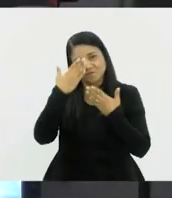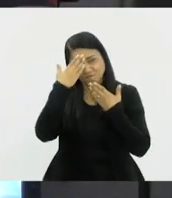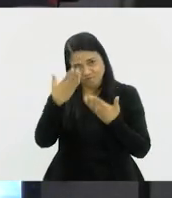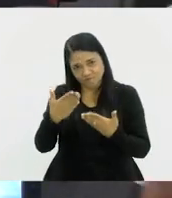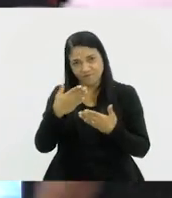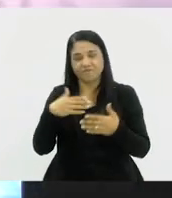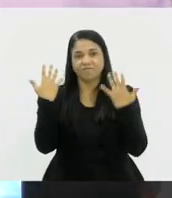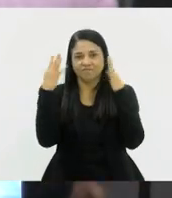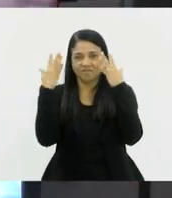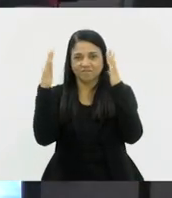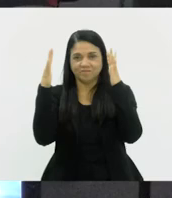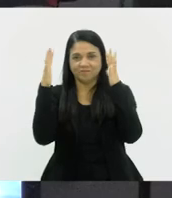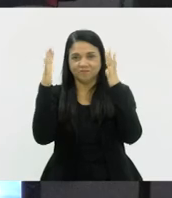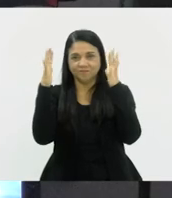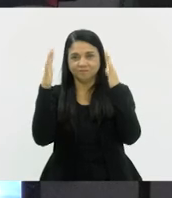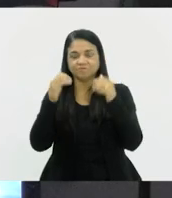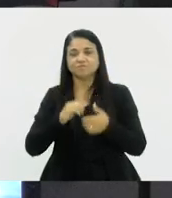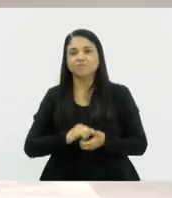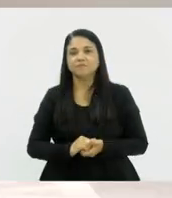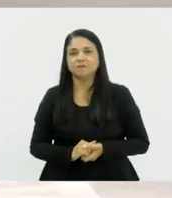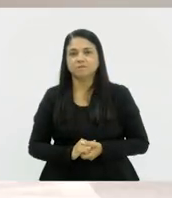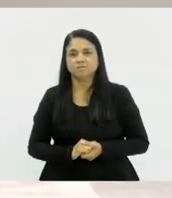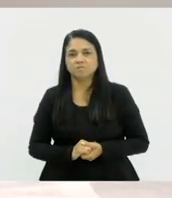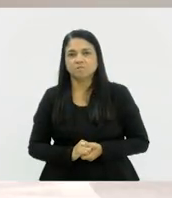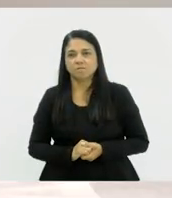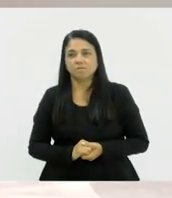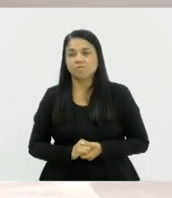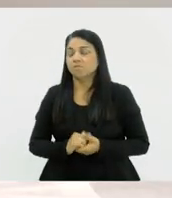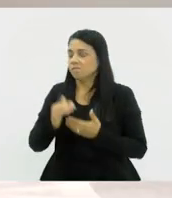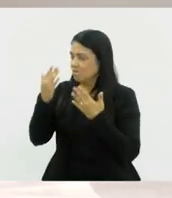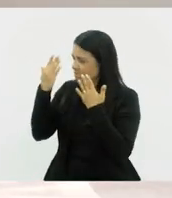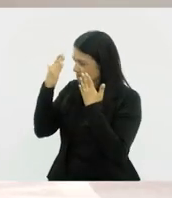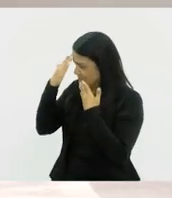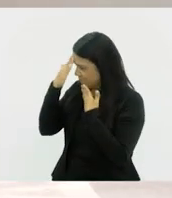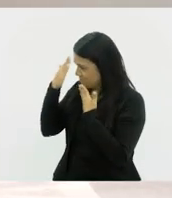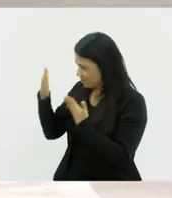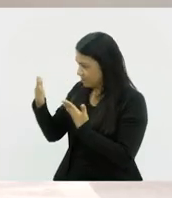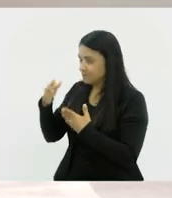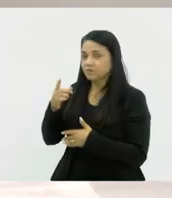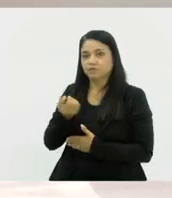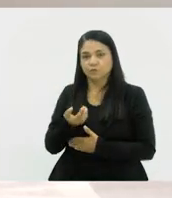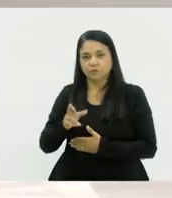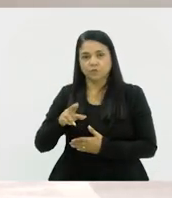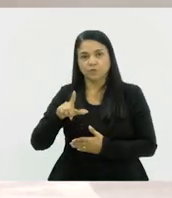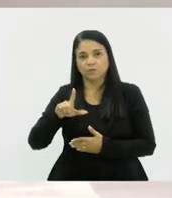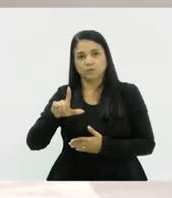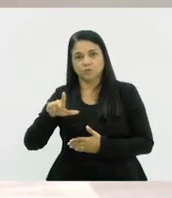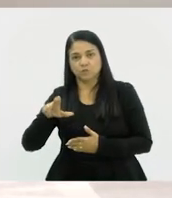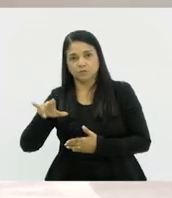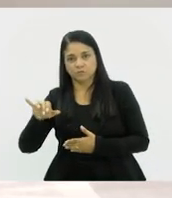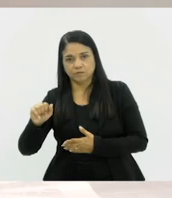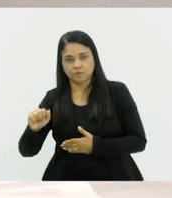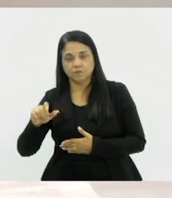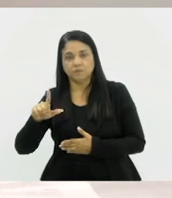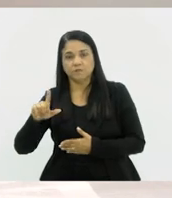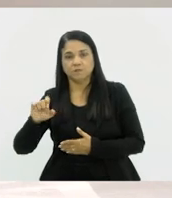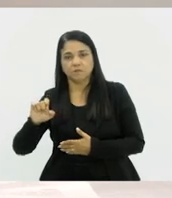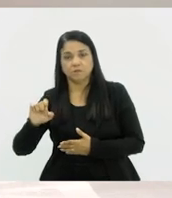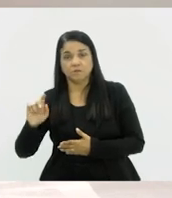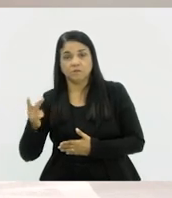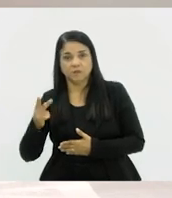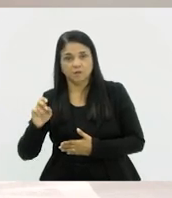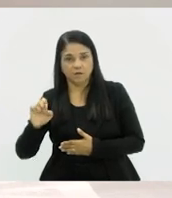passado e obrigado você dout lcia Helena Silva Barros defensora pública